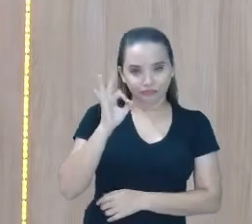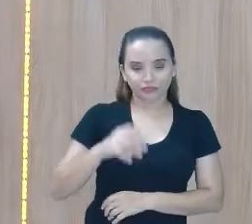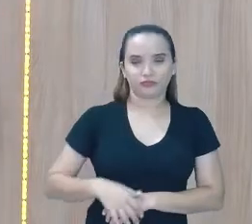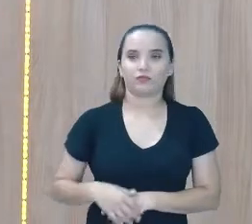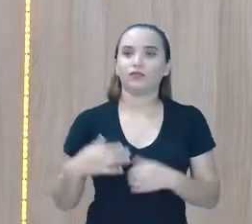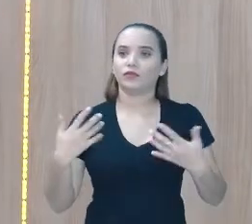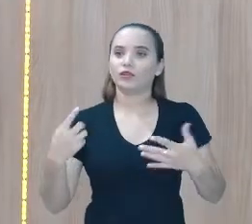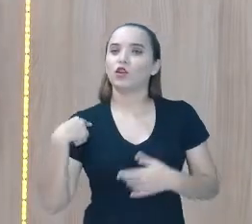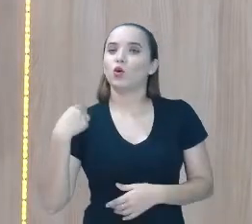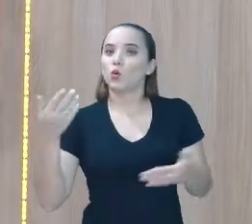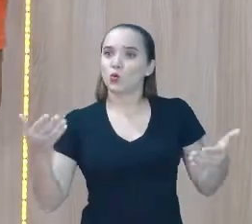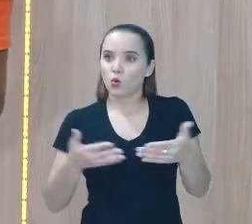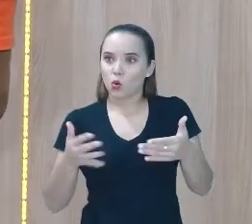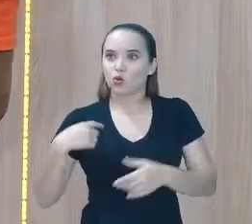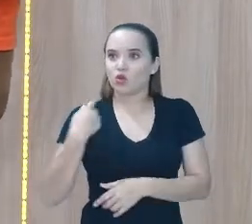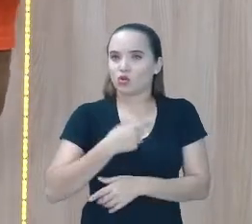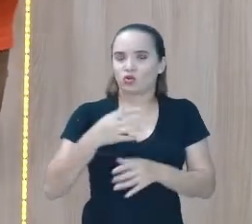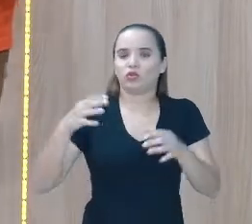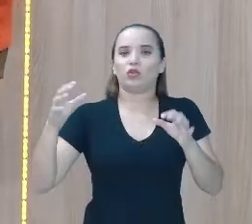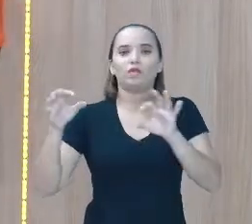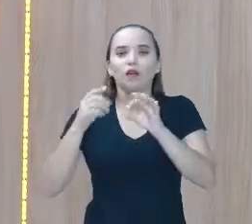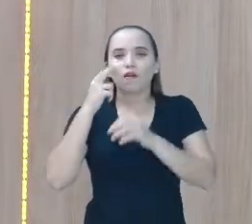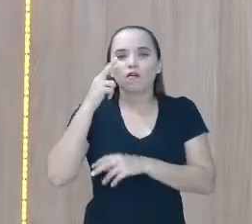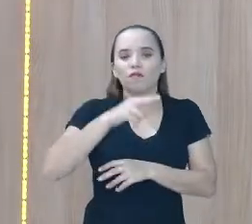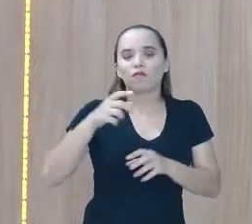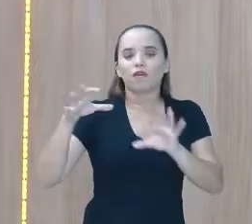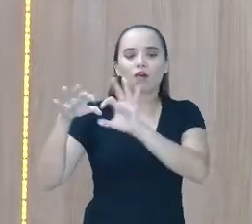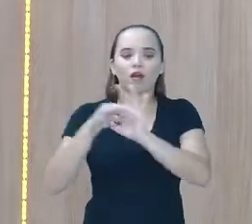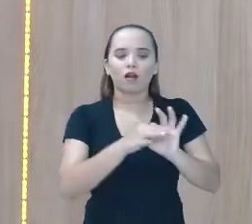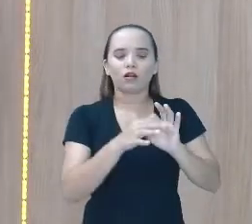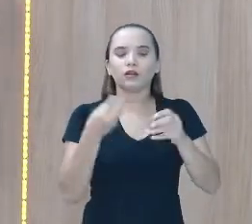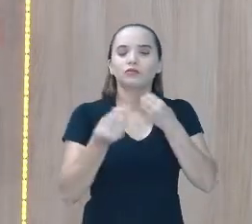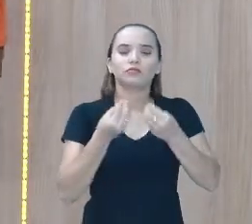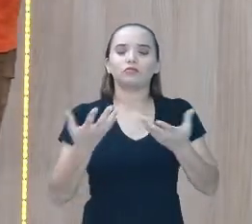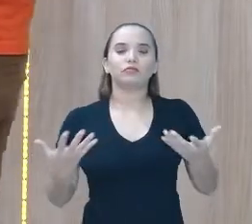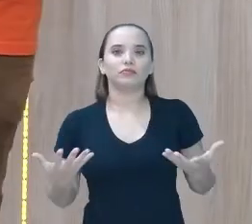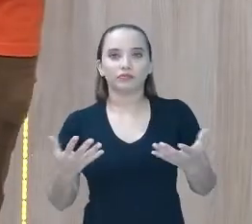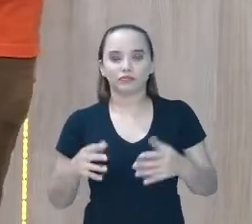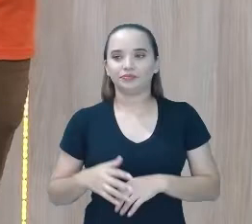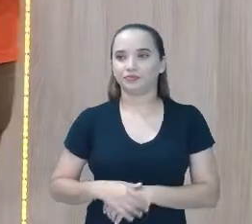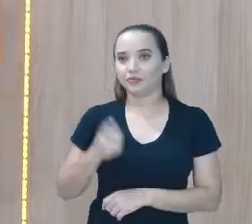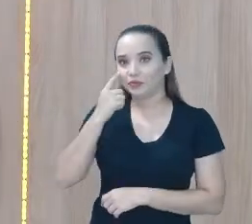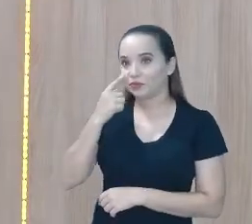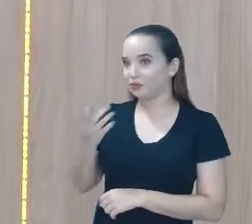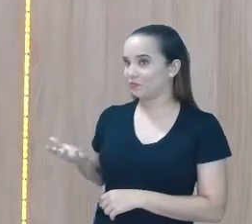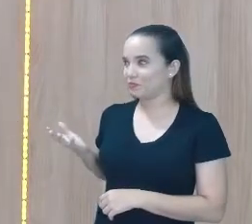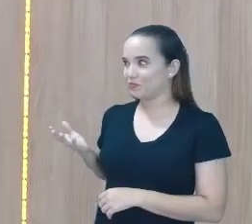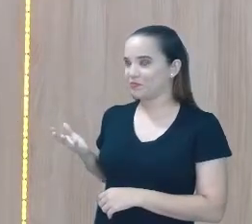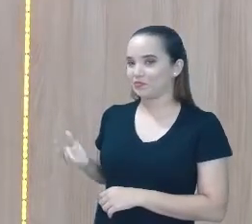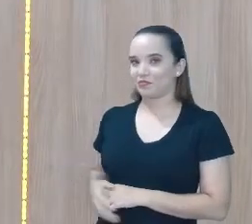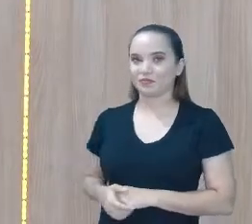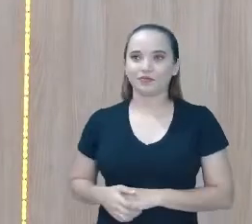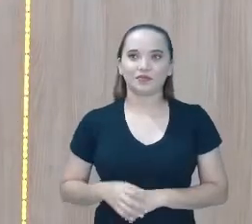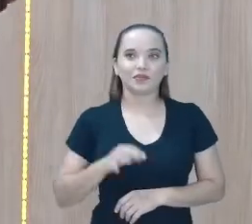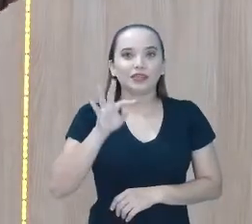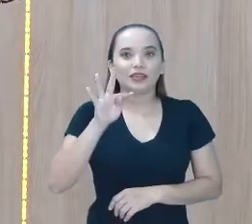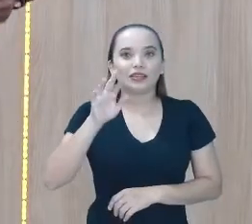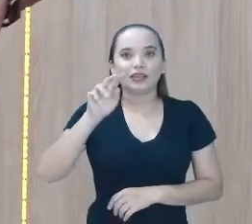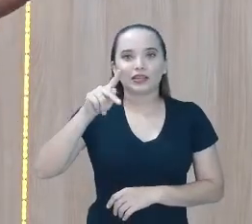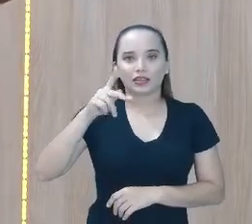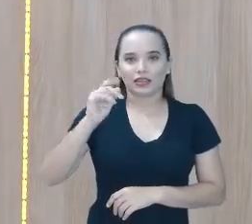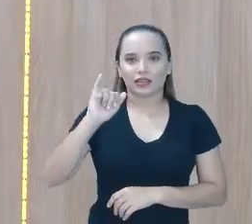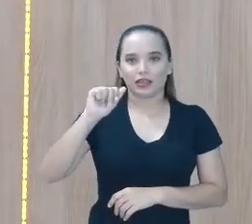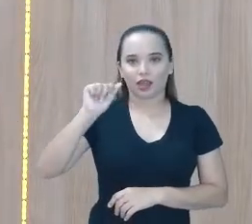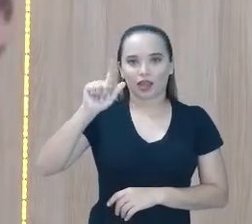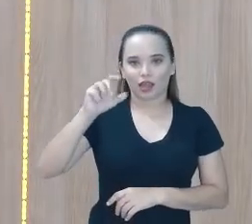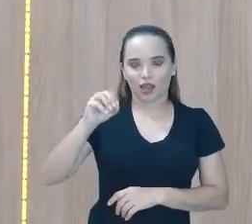certo? Na nossa aula de hoje, tá bom? Então, o Tiago já está aqui com a sua cabeleira dando olá para você, para a gente dar início à nossa